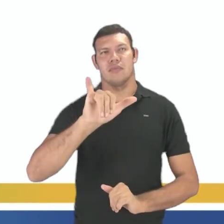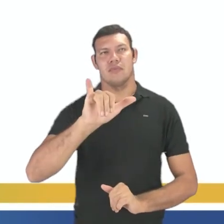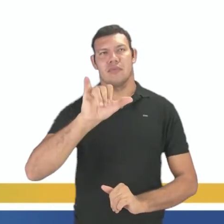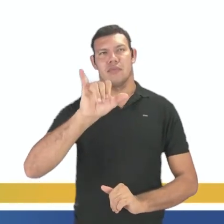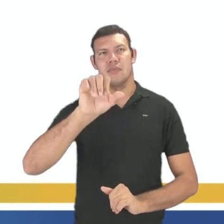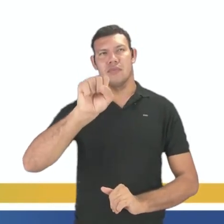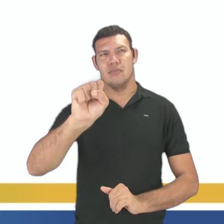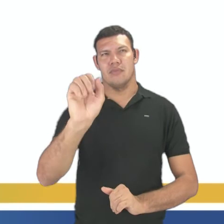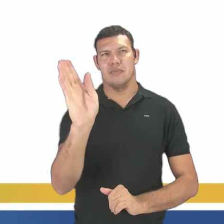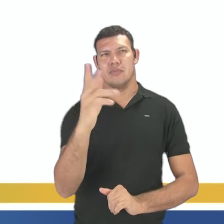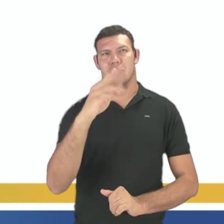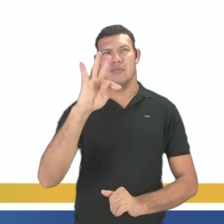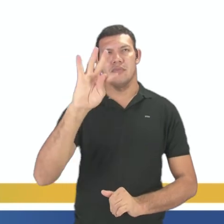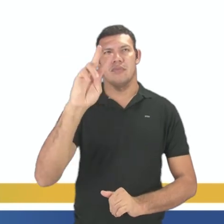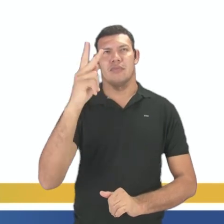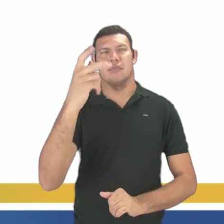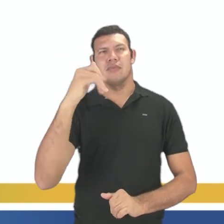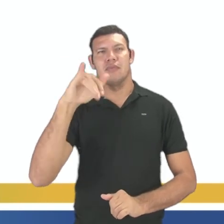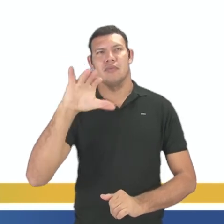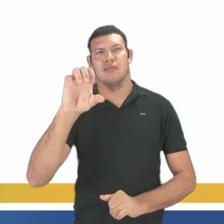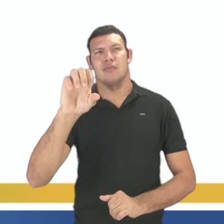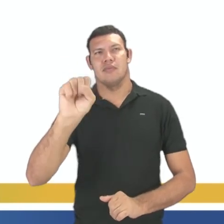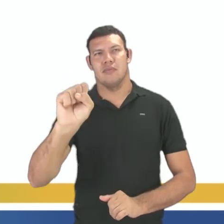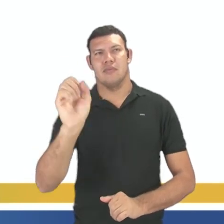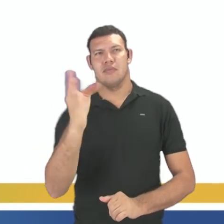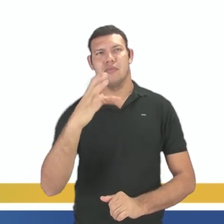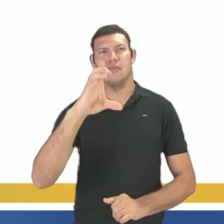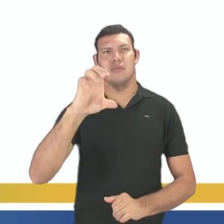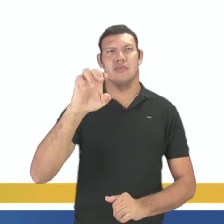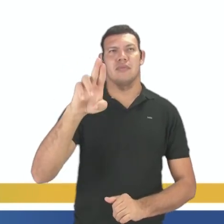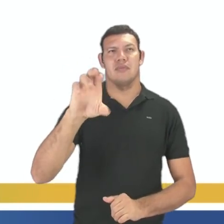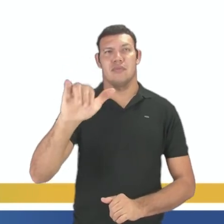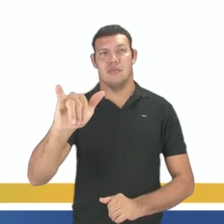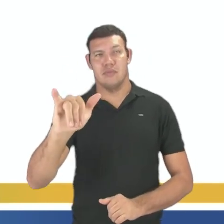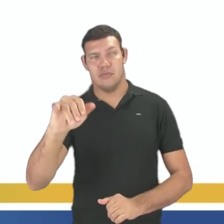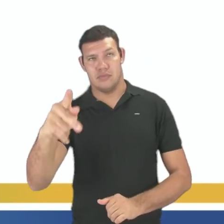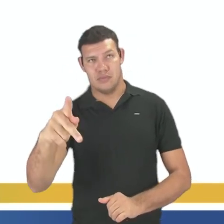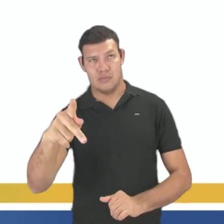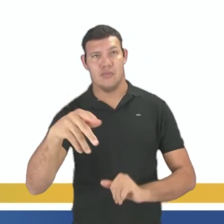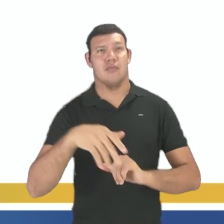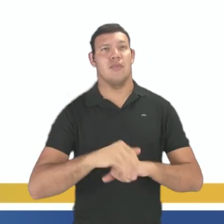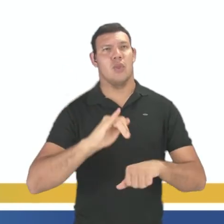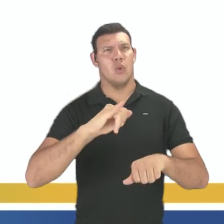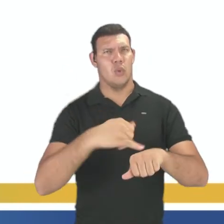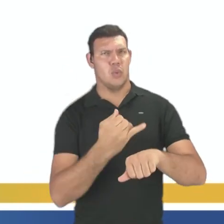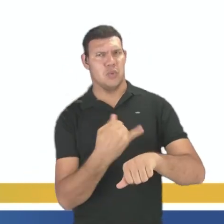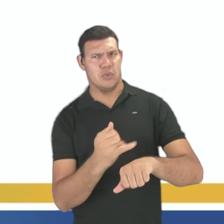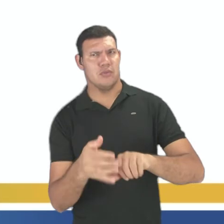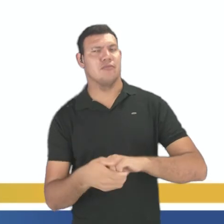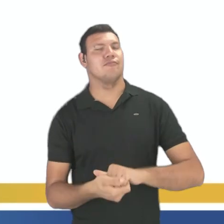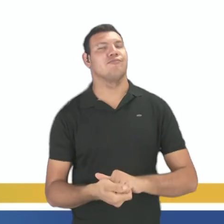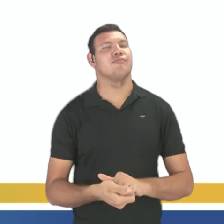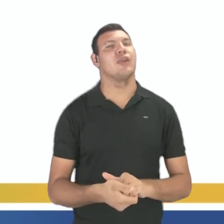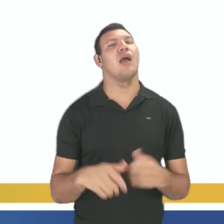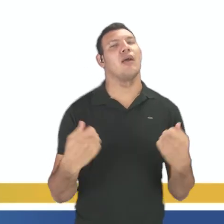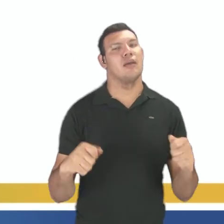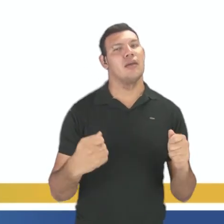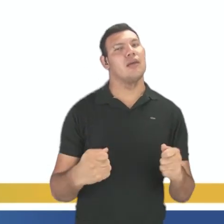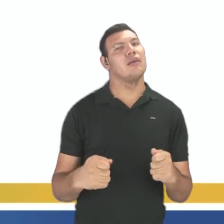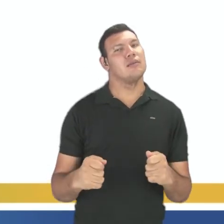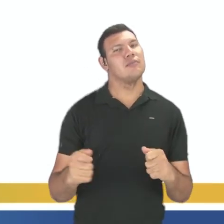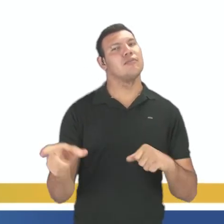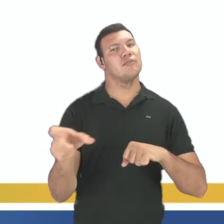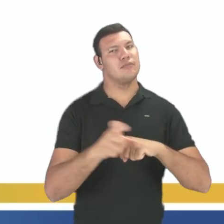Como a gente sabe que não tem nada depois, o adjetivo ele precisa de um nome, né, de um substantivo para dar qualidade. Como não tem